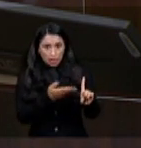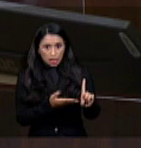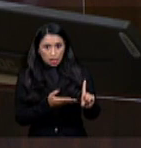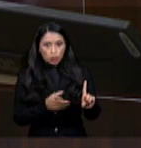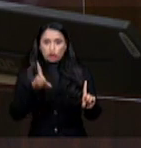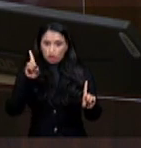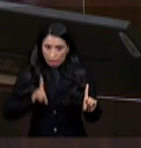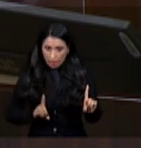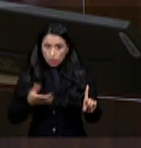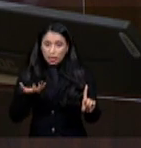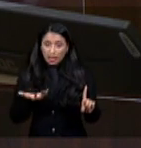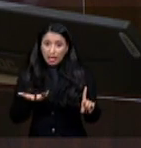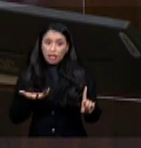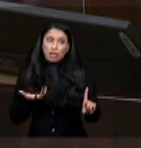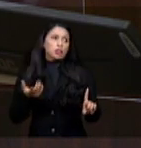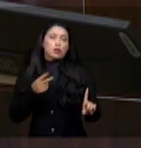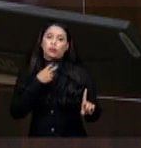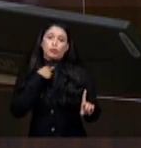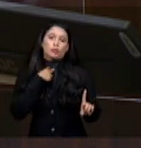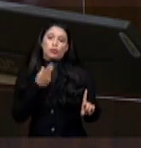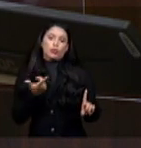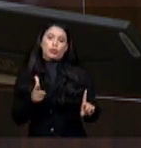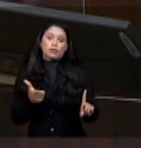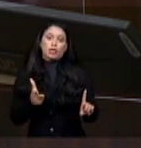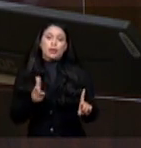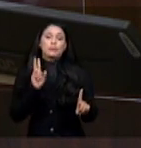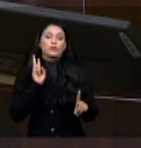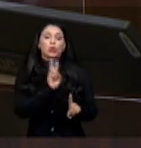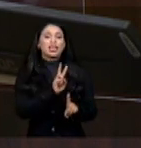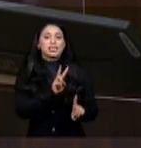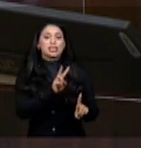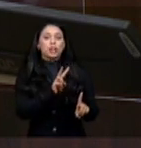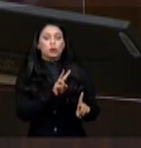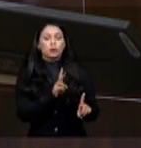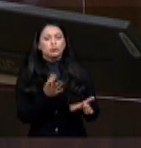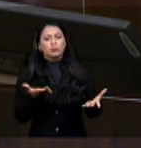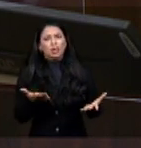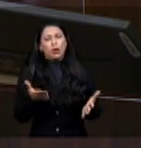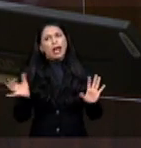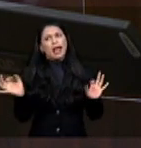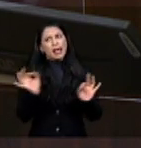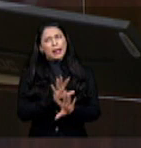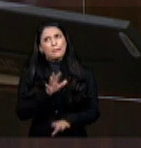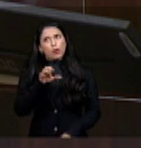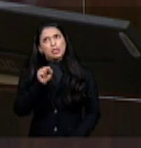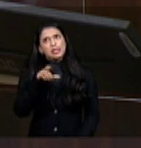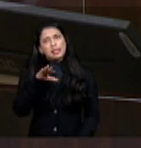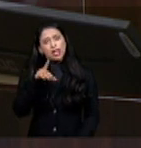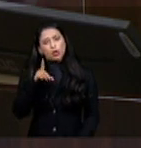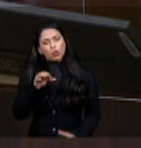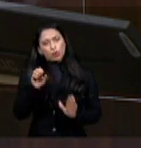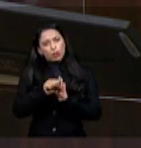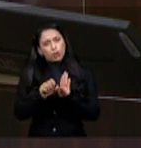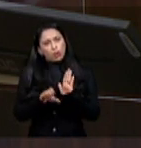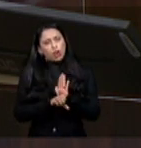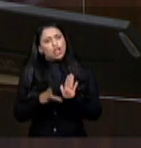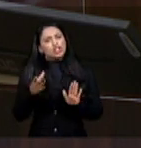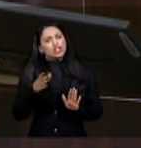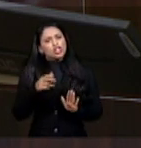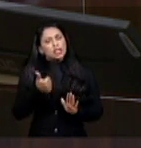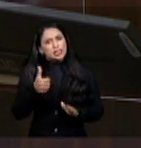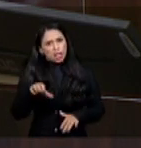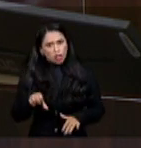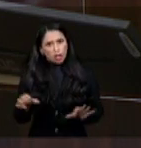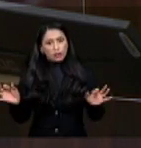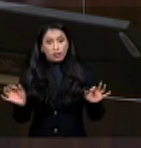elas teriam de desistir da proteção tenho pelo fim do século 19 claro que tais argumentos já se tinham